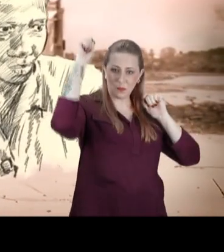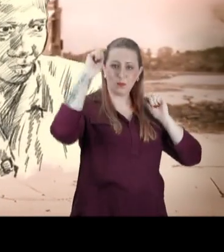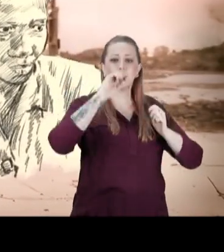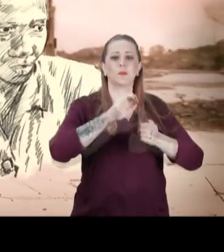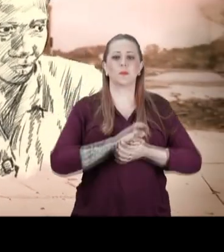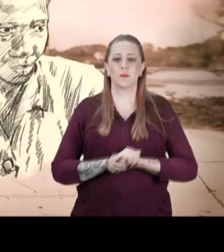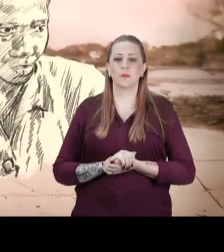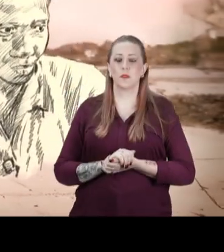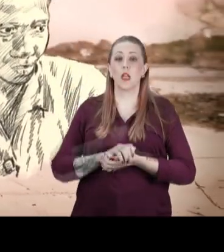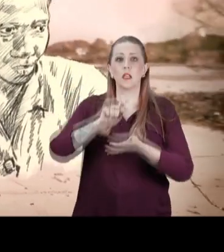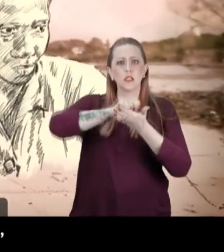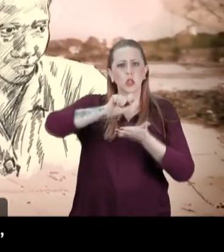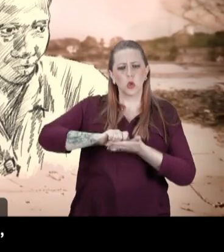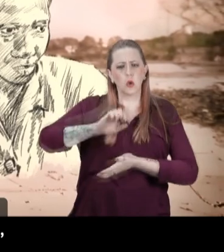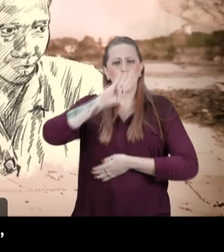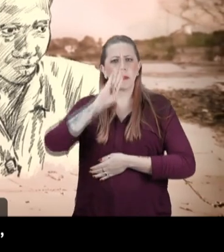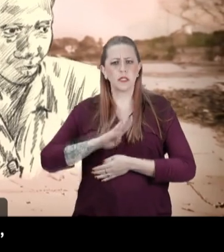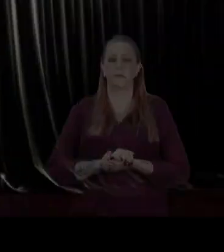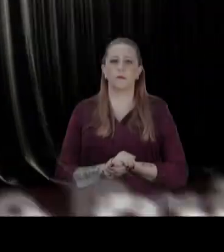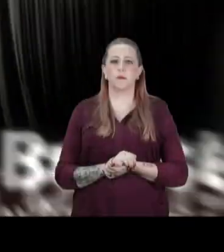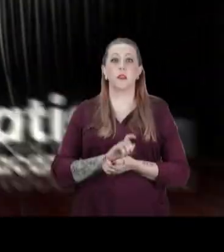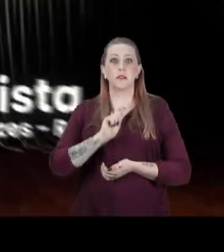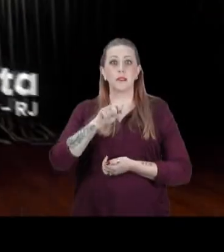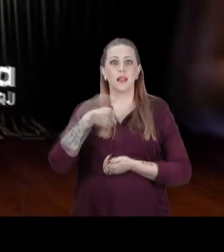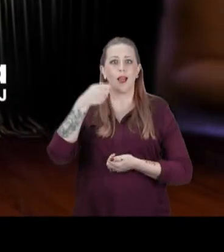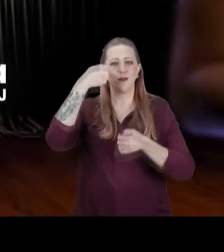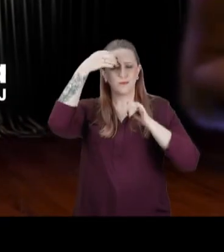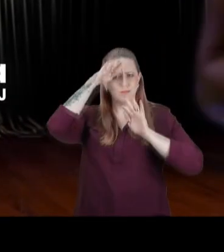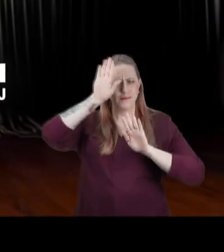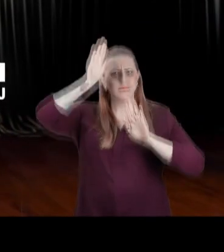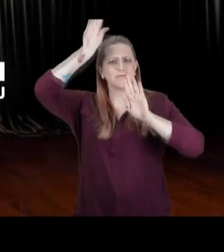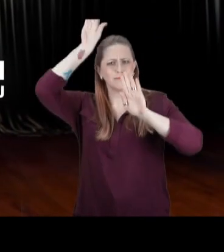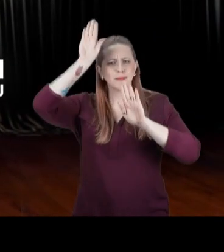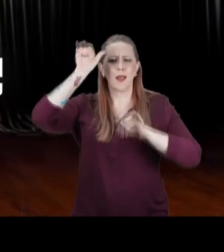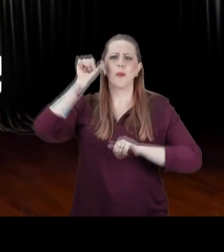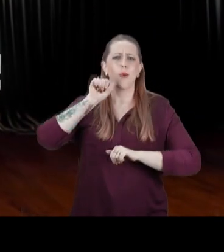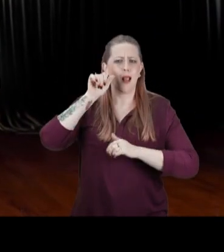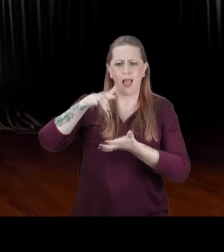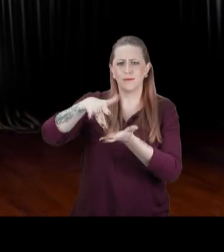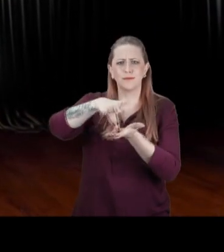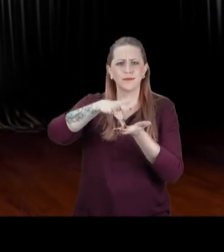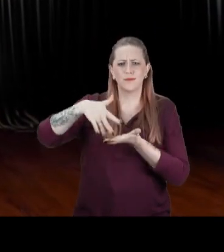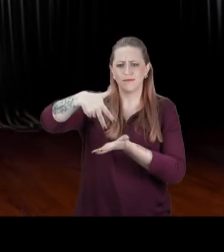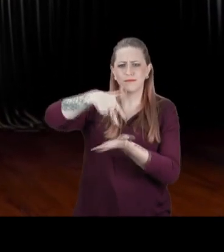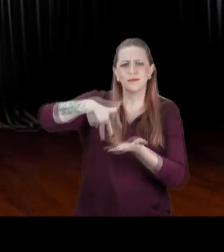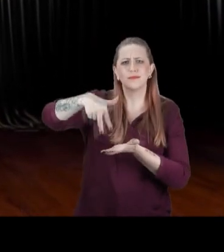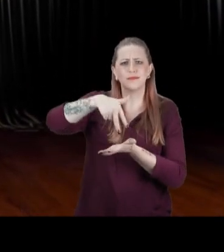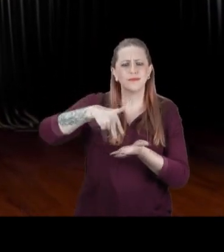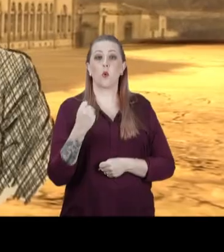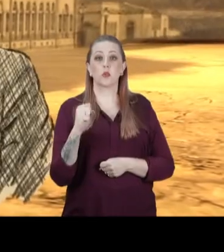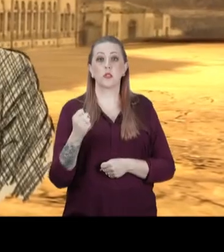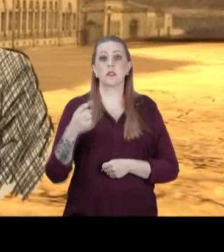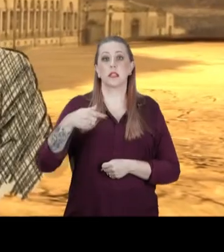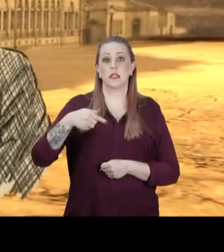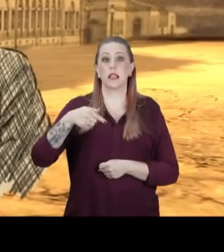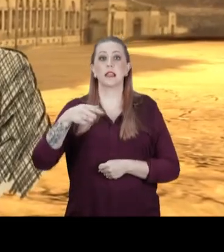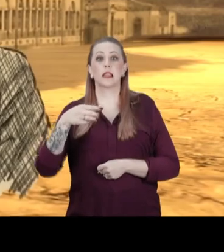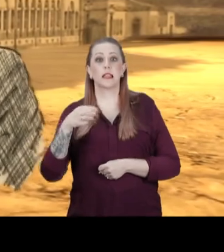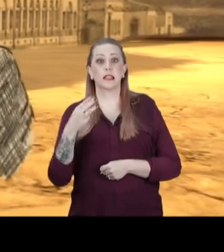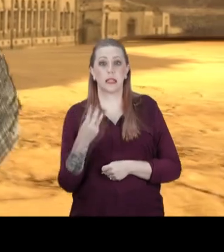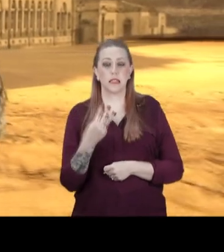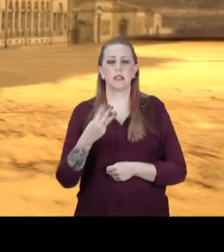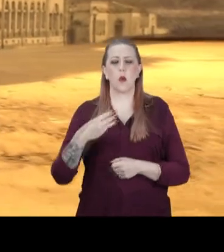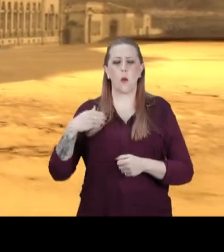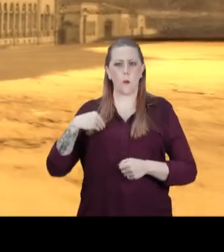Carolina de Jesus brasa que ganhou desta a bailarina Mercedes Batista brasileira o